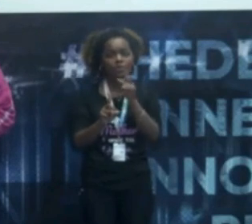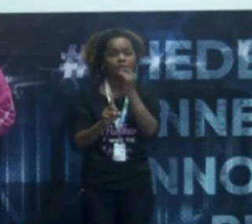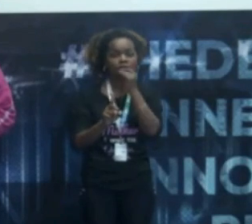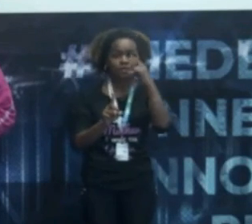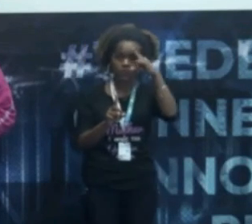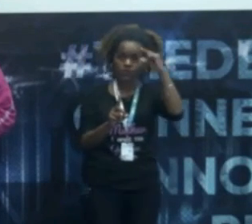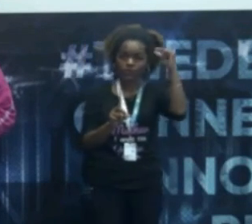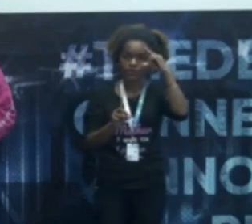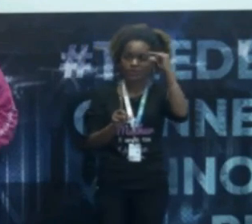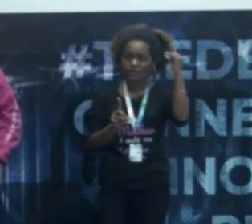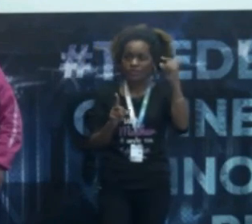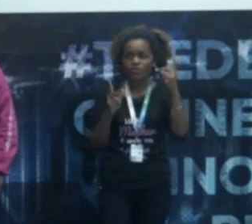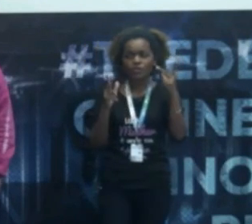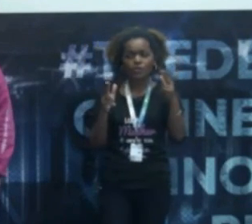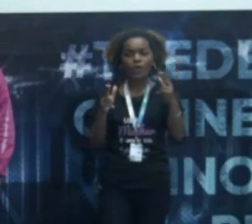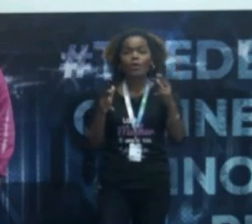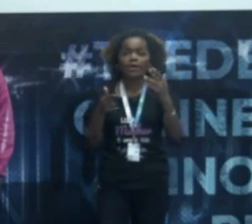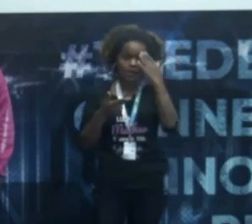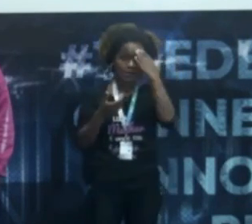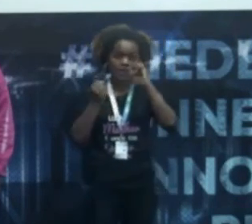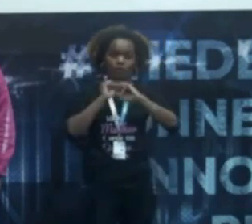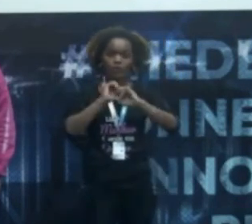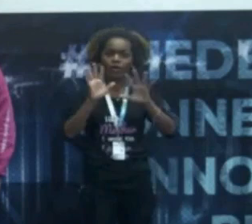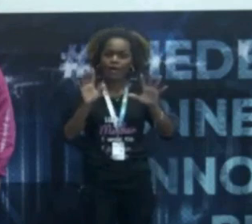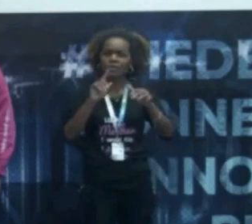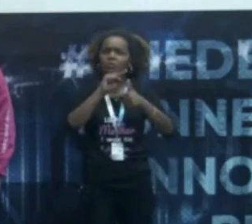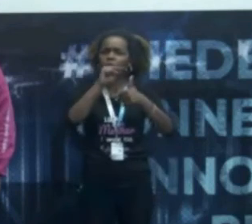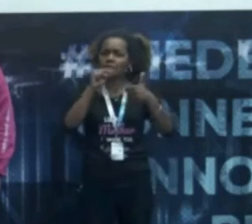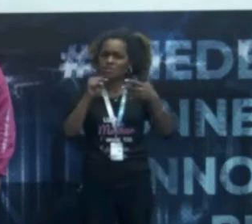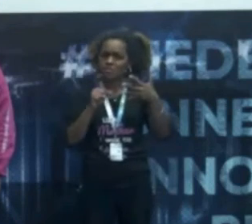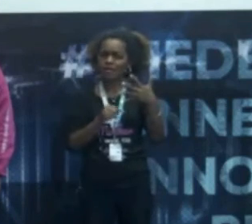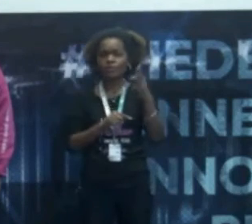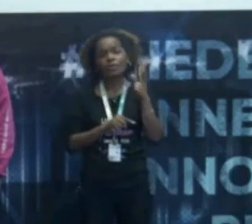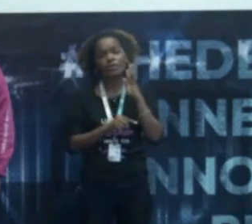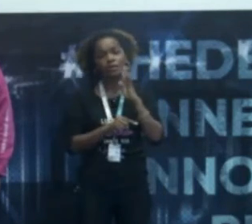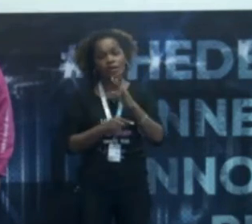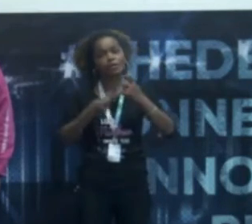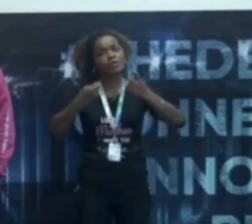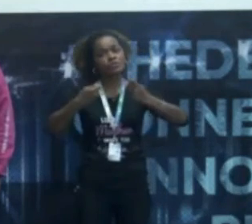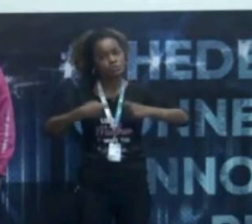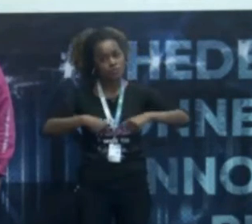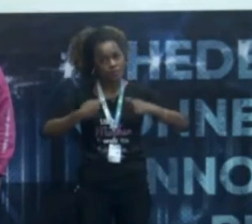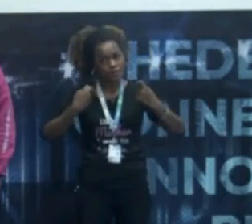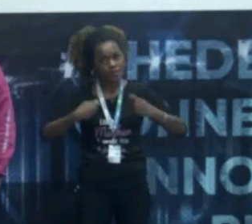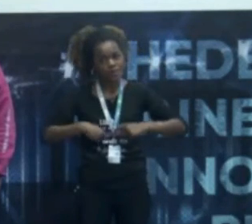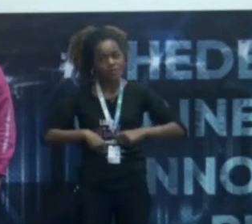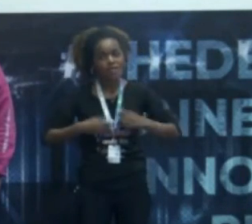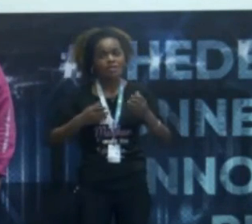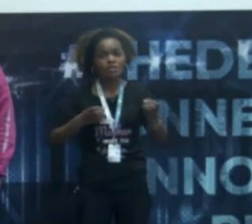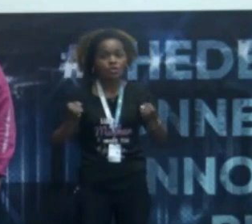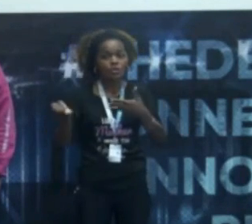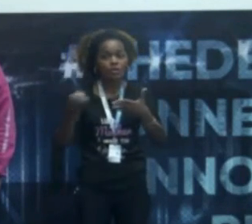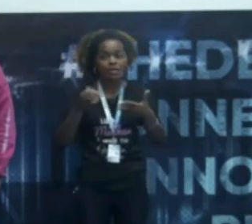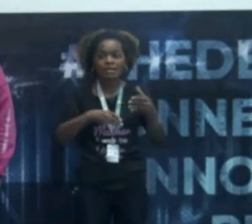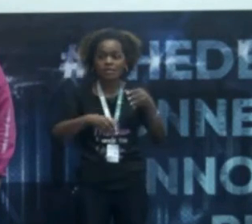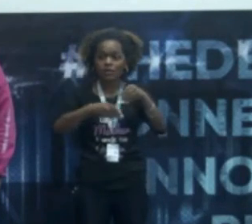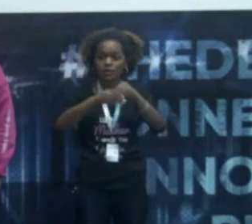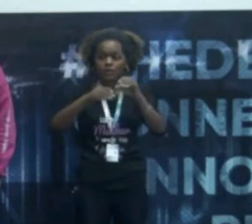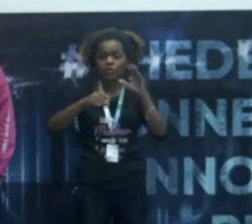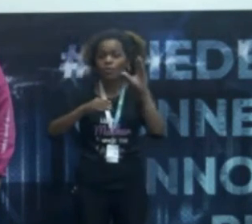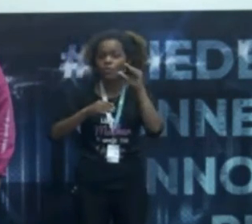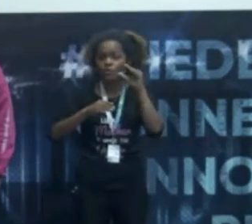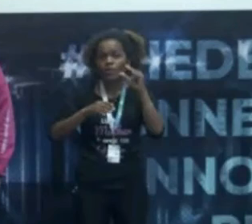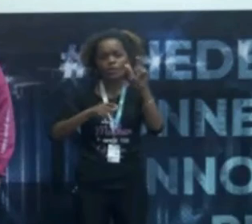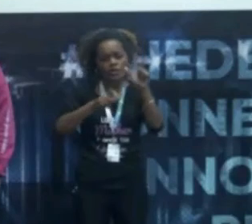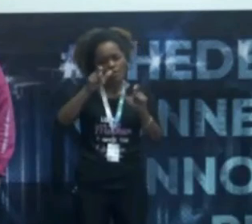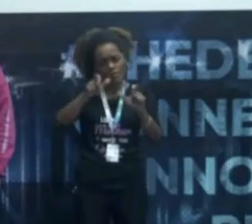o cumprimento de um aspecto legal e a necessidade de atualização dos seus profissionais? E pagar mesmo,